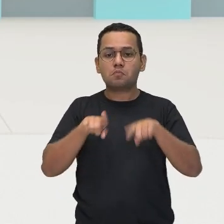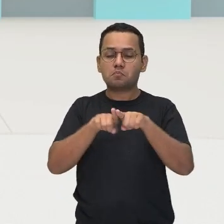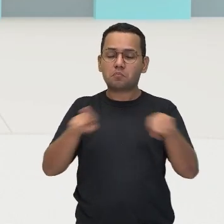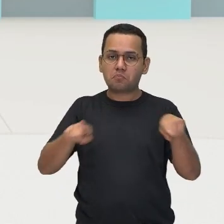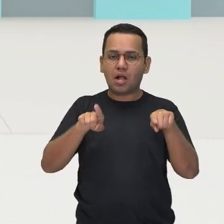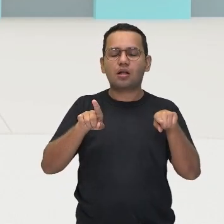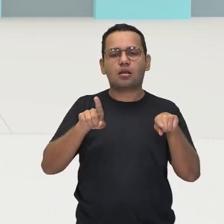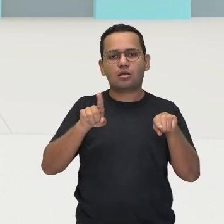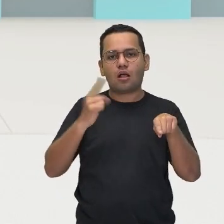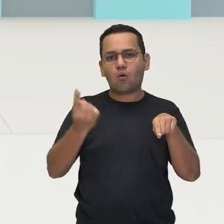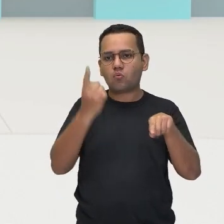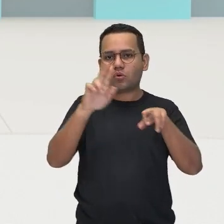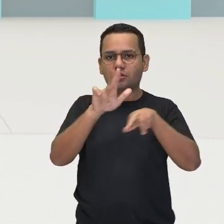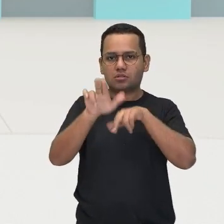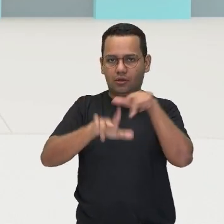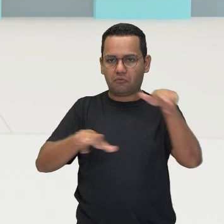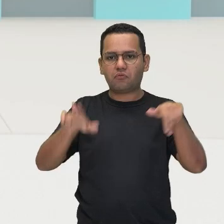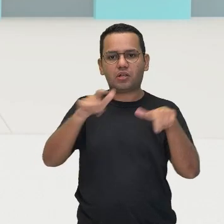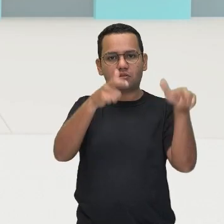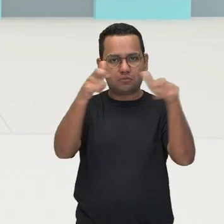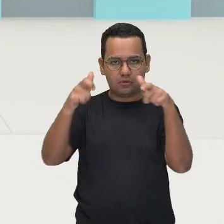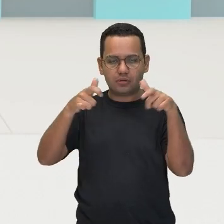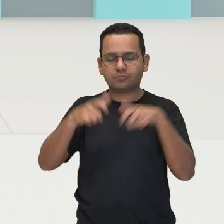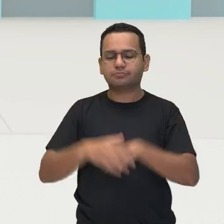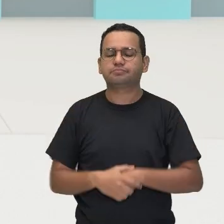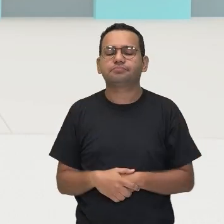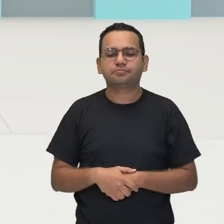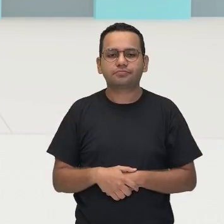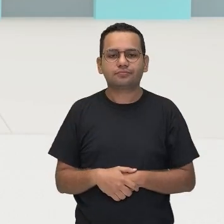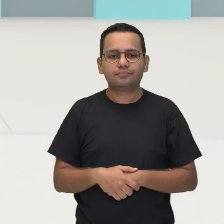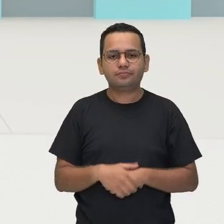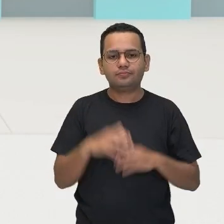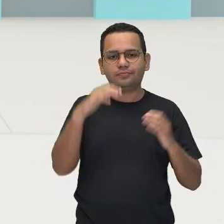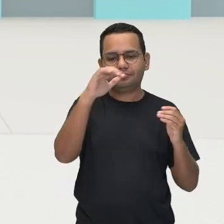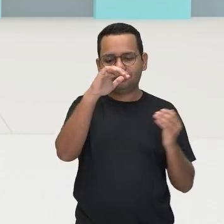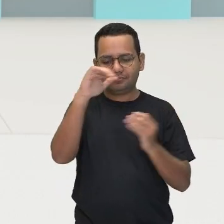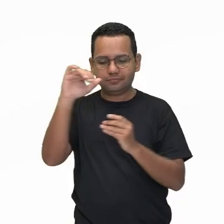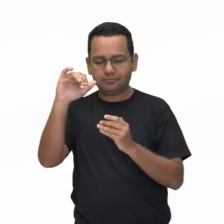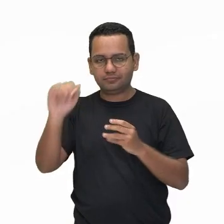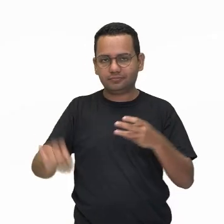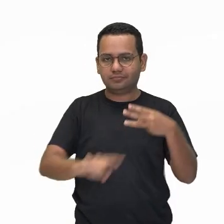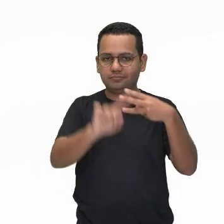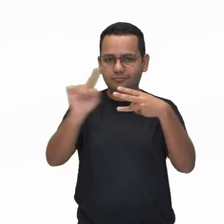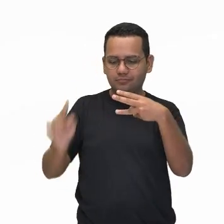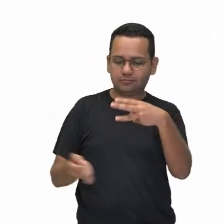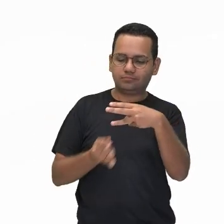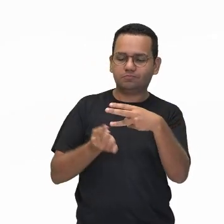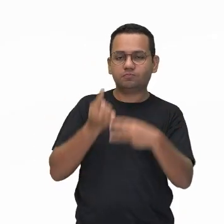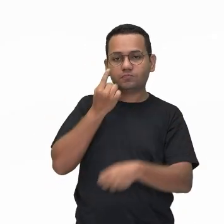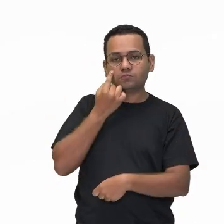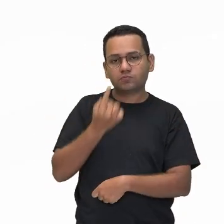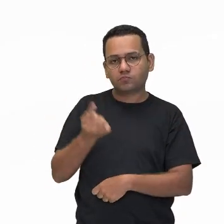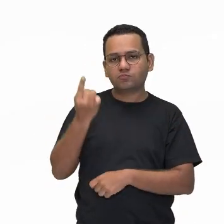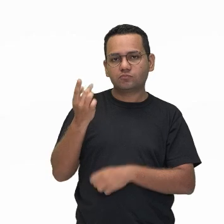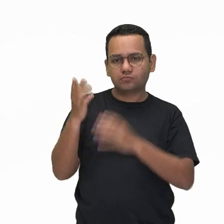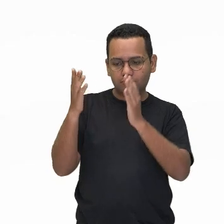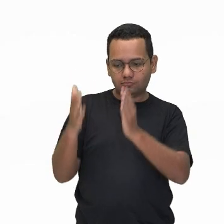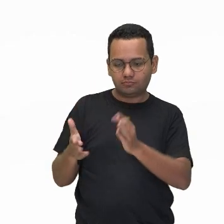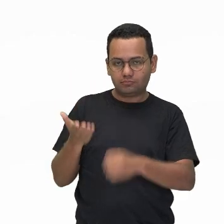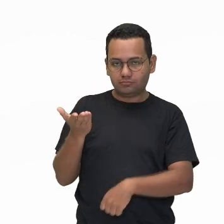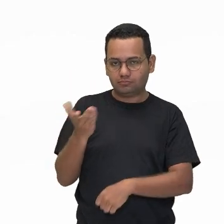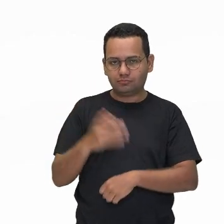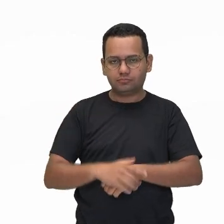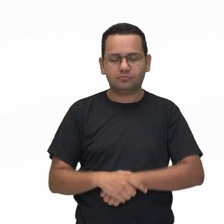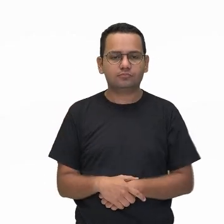em Pontos diferentes né bem interessante e agora entrando na nossa terceira classificação das práticas corporais de aventura na